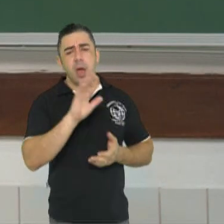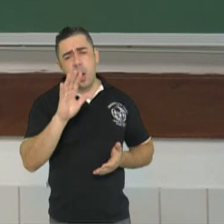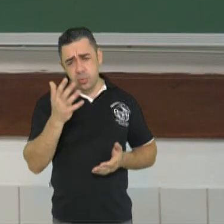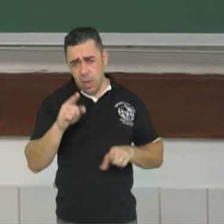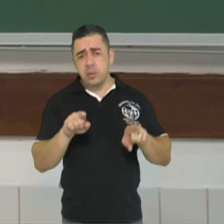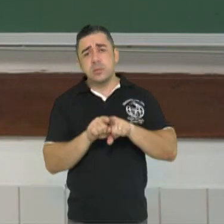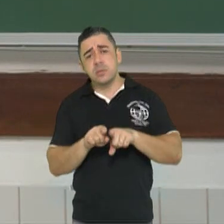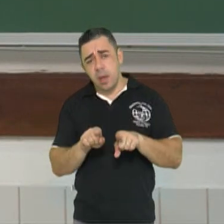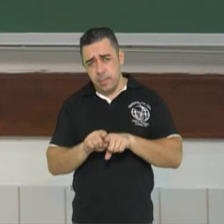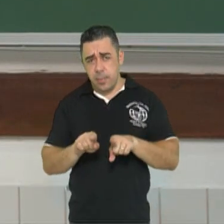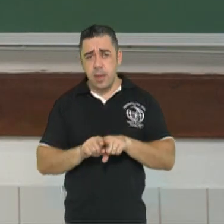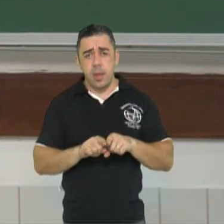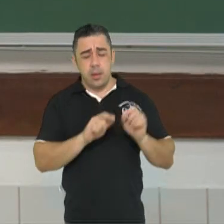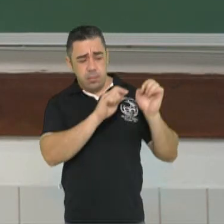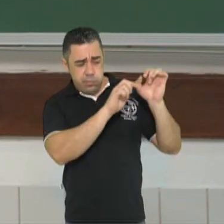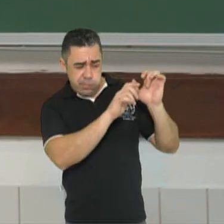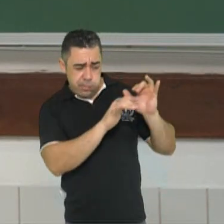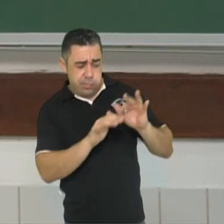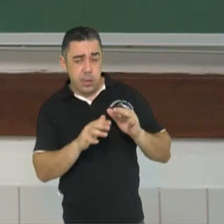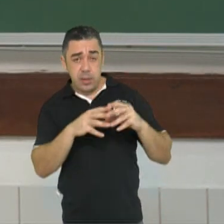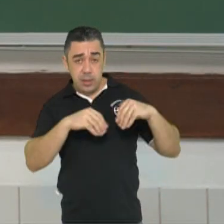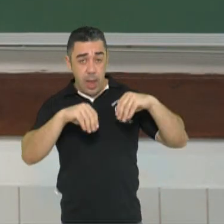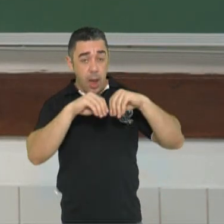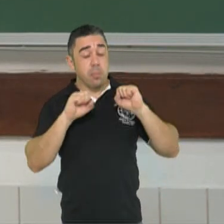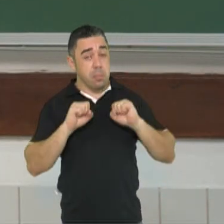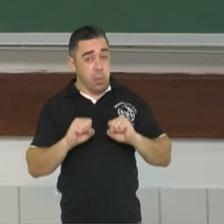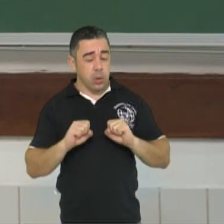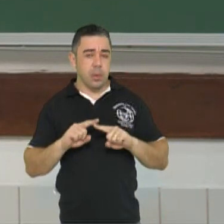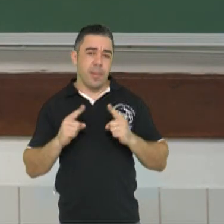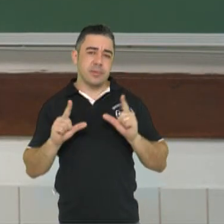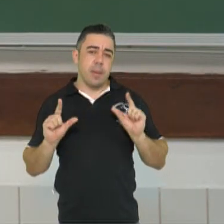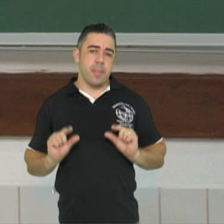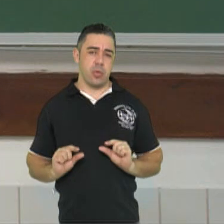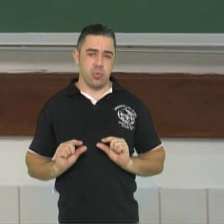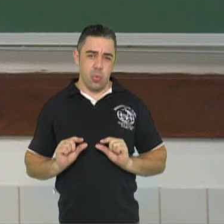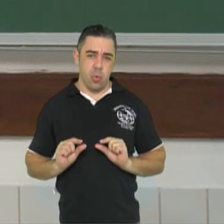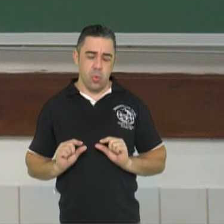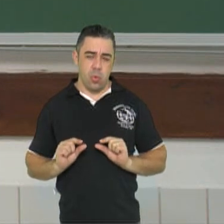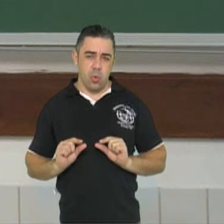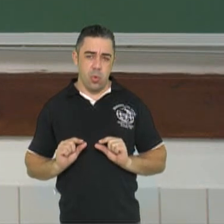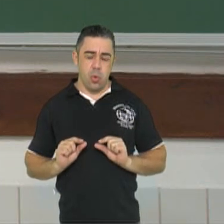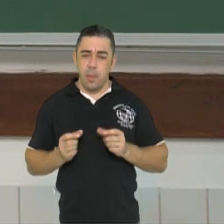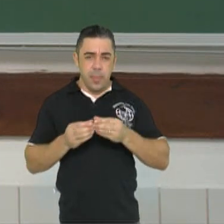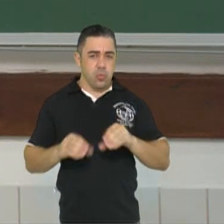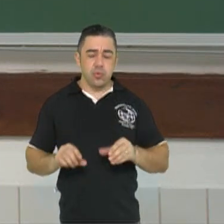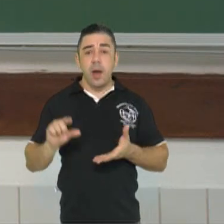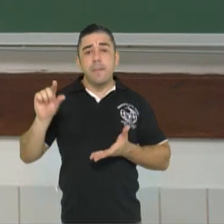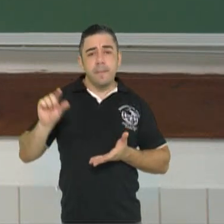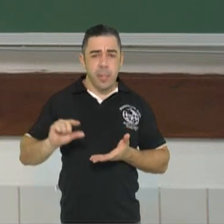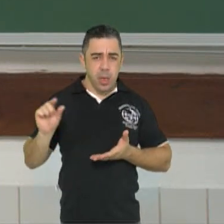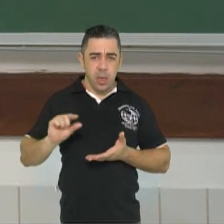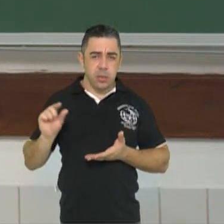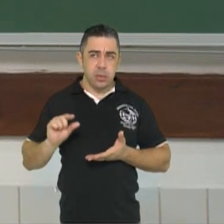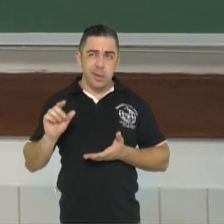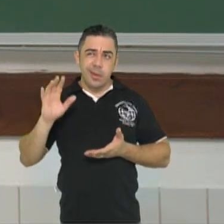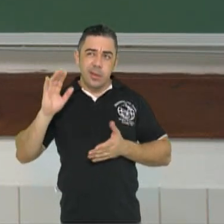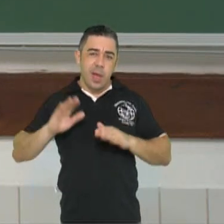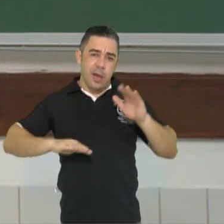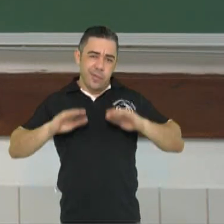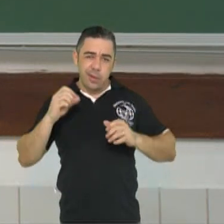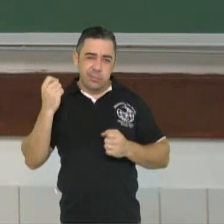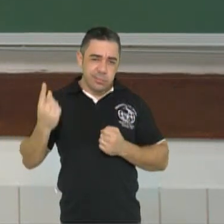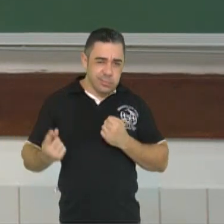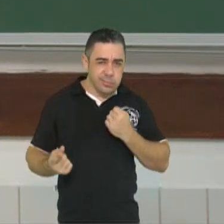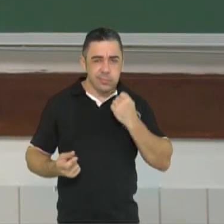esse tipo de acidente, né, de desastre natural. Podem ocorrer, mas de forma menos acentuada, de forma mais